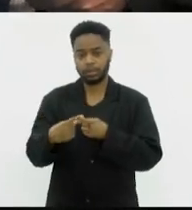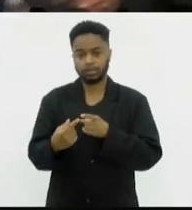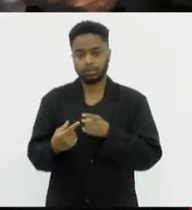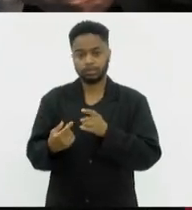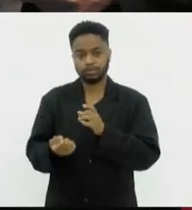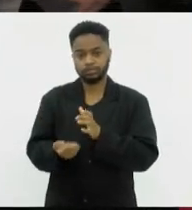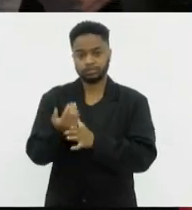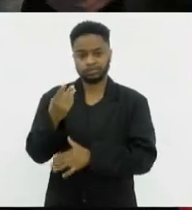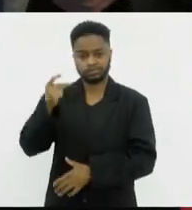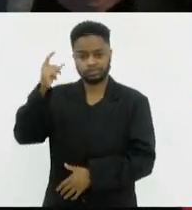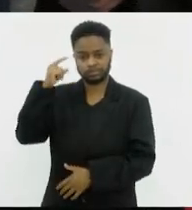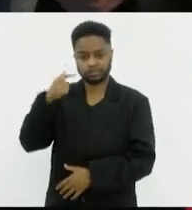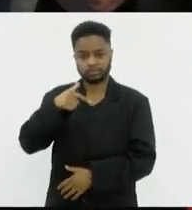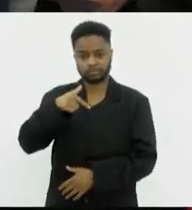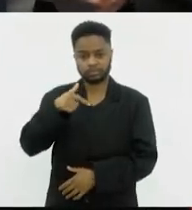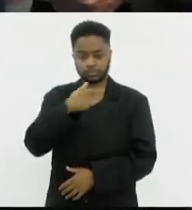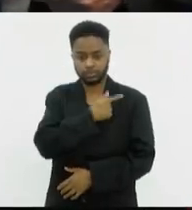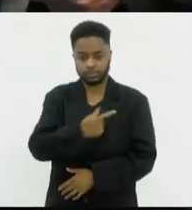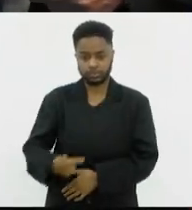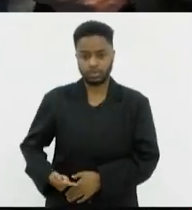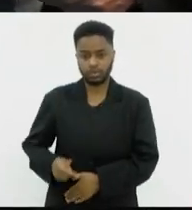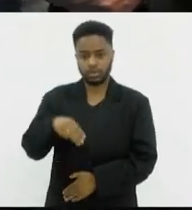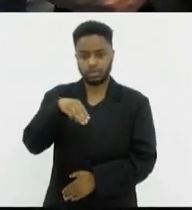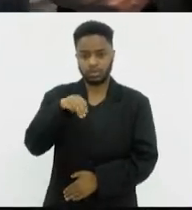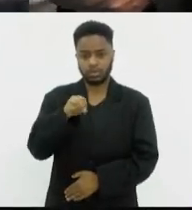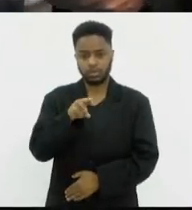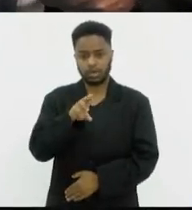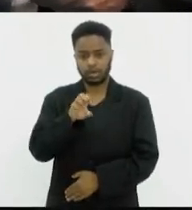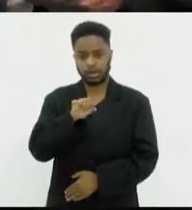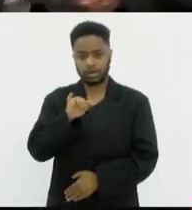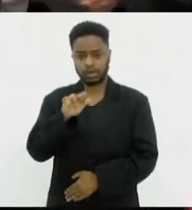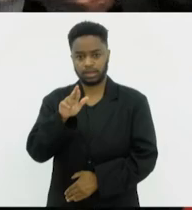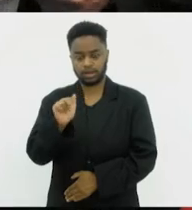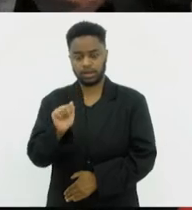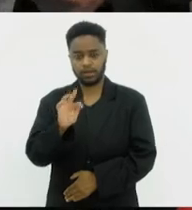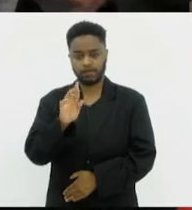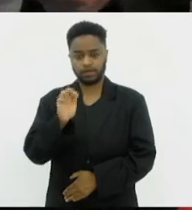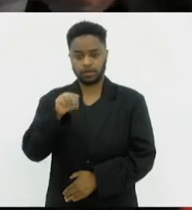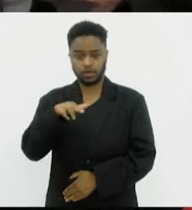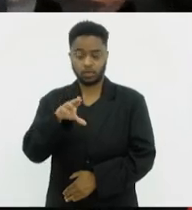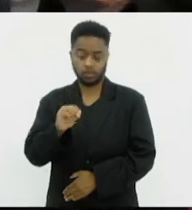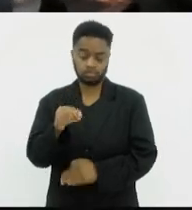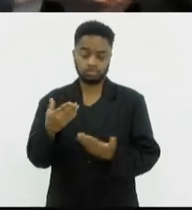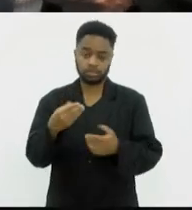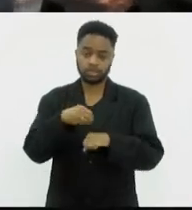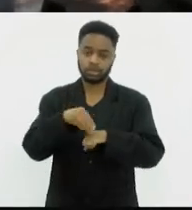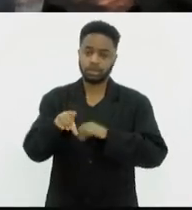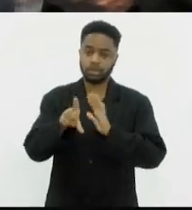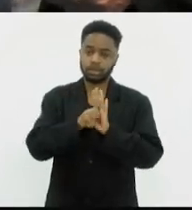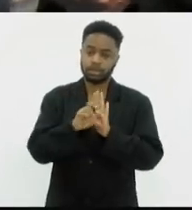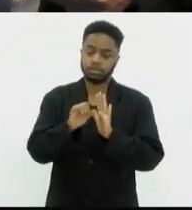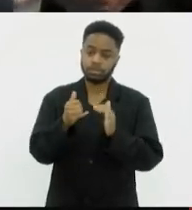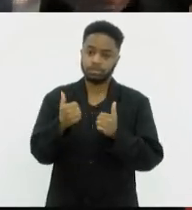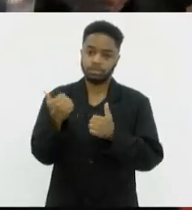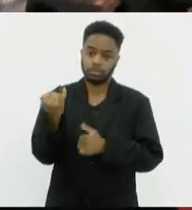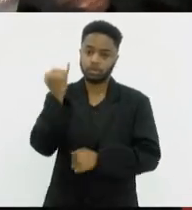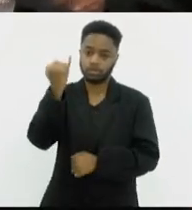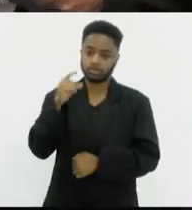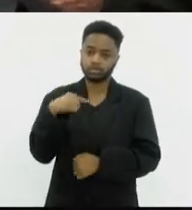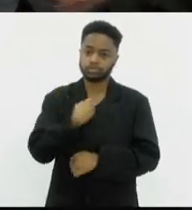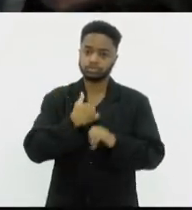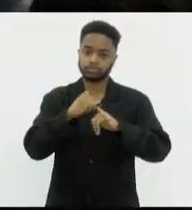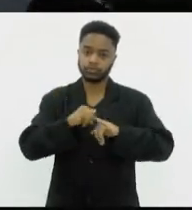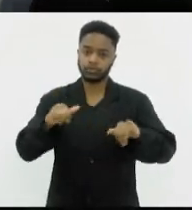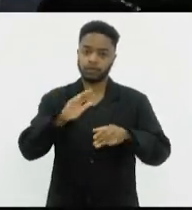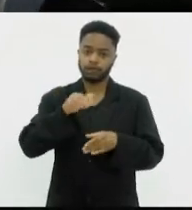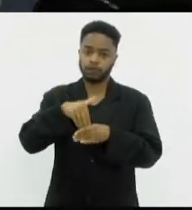governador Moreira Franco, né? Então, é uma indicação legislativa oportuna, estamos aqui declarando o nosso voto